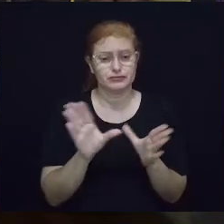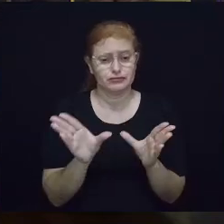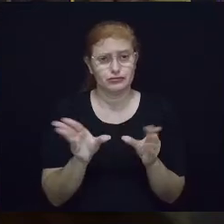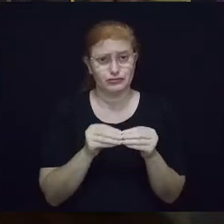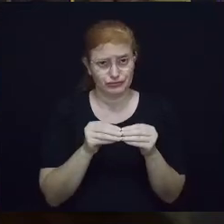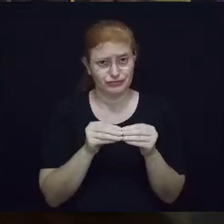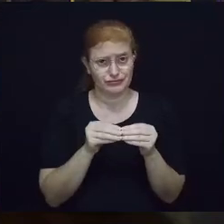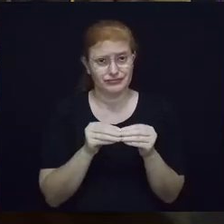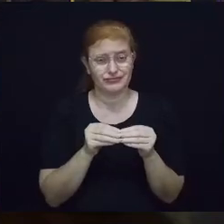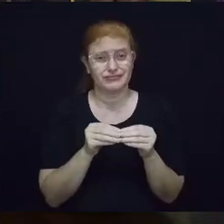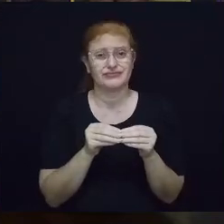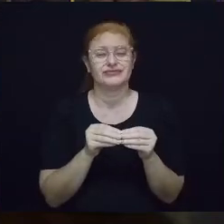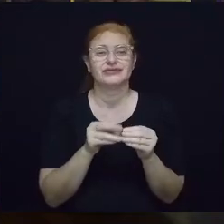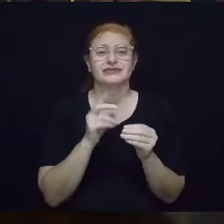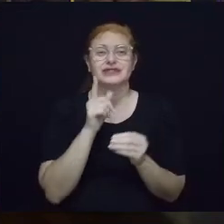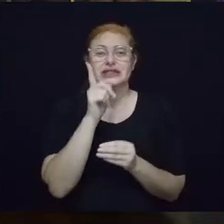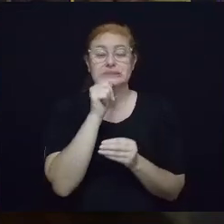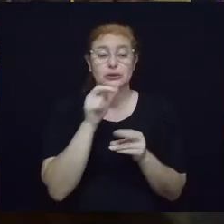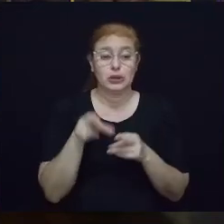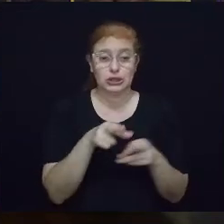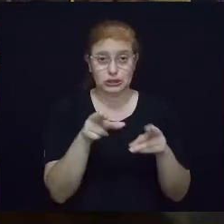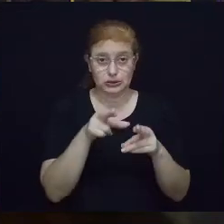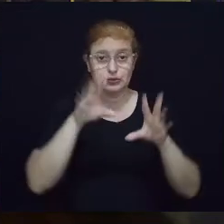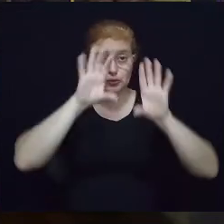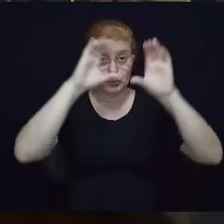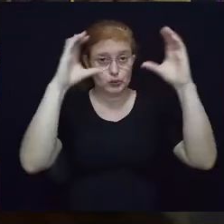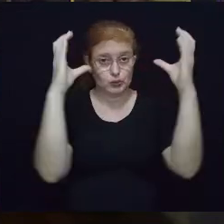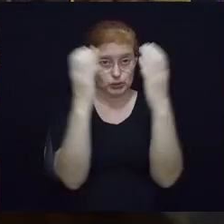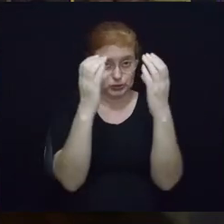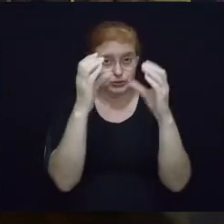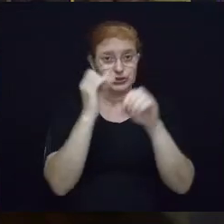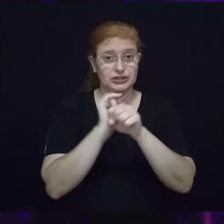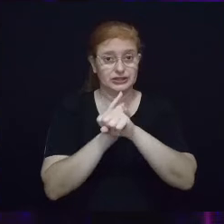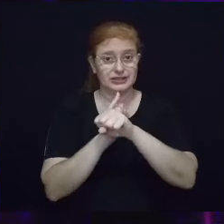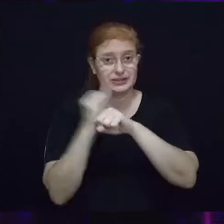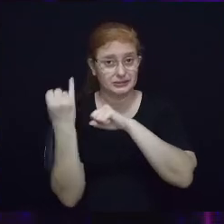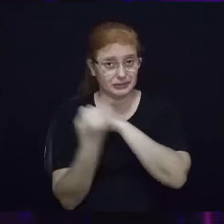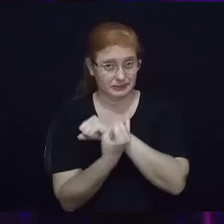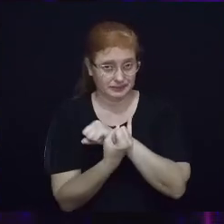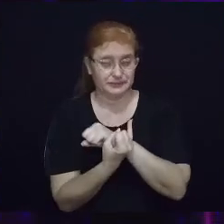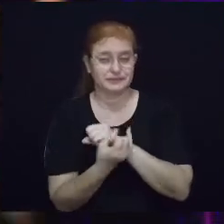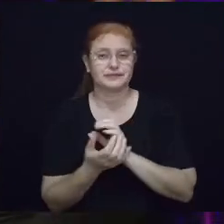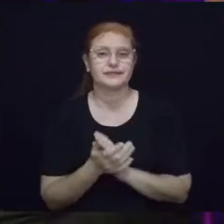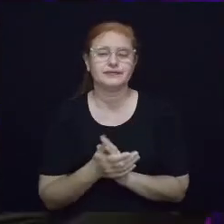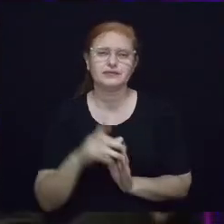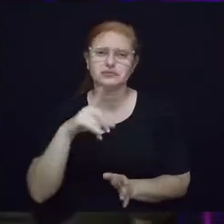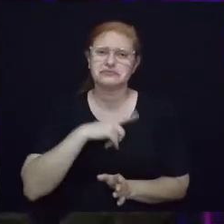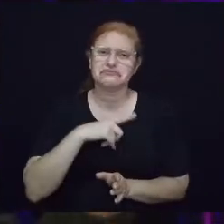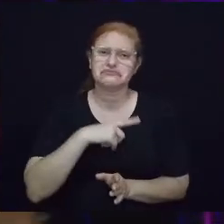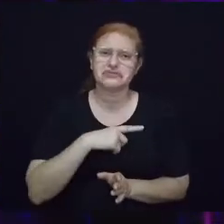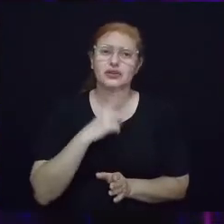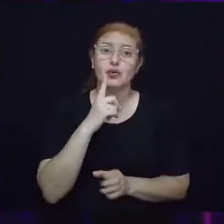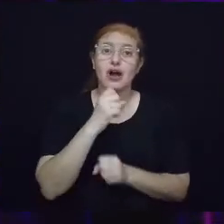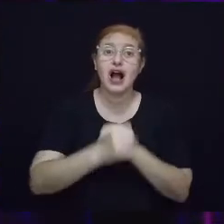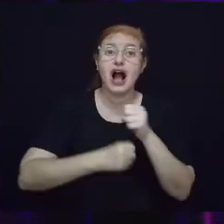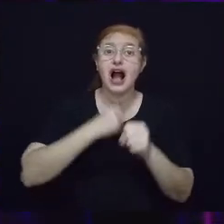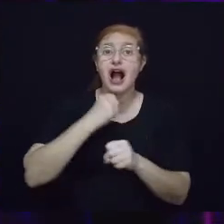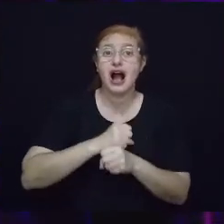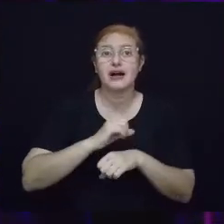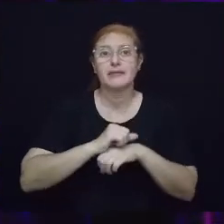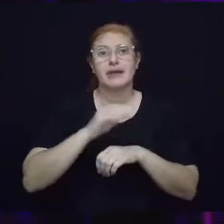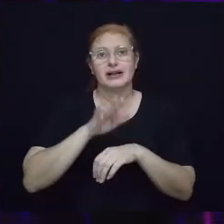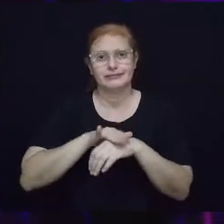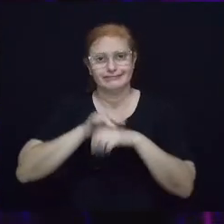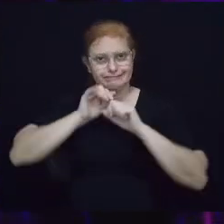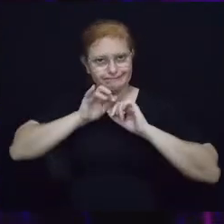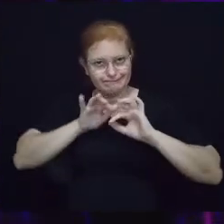resumido no rio, na nuvem e no arquipélago. E aí teve esse 1 ano a mais de pandemia,